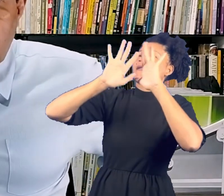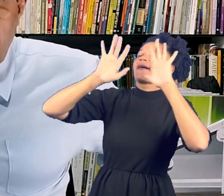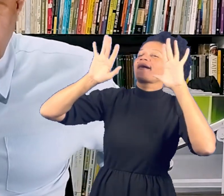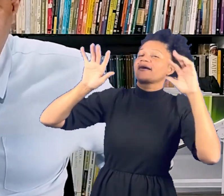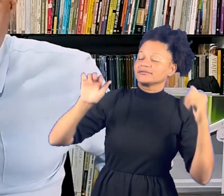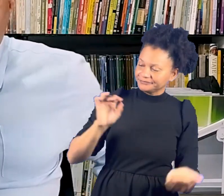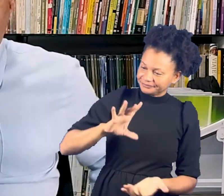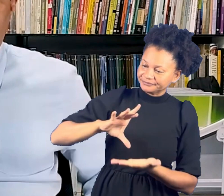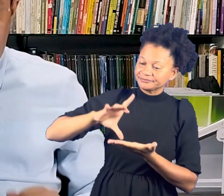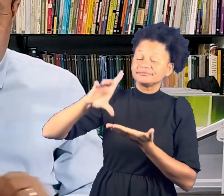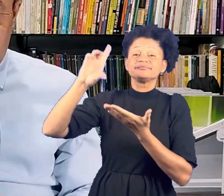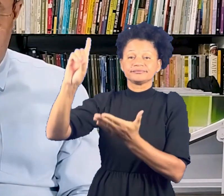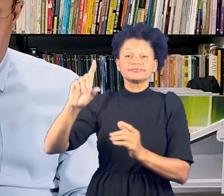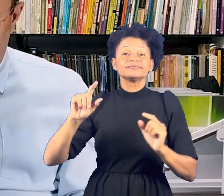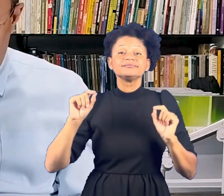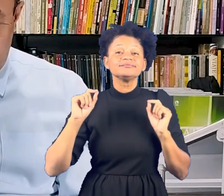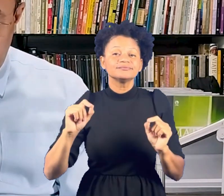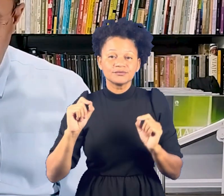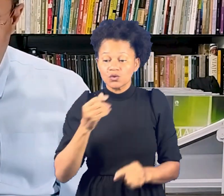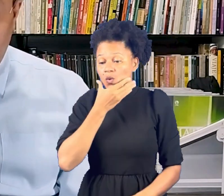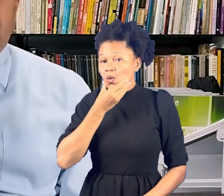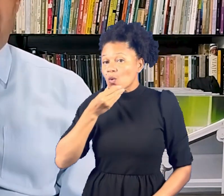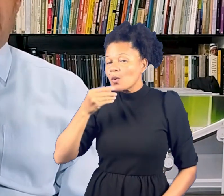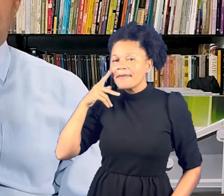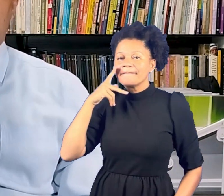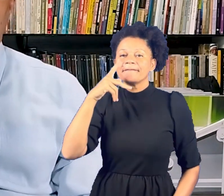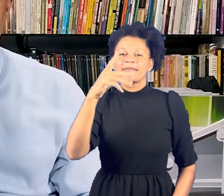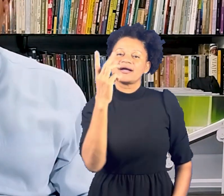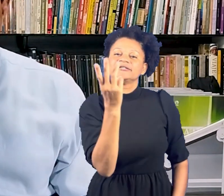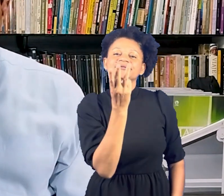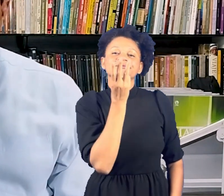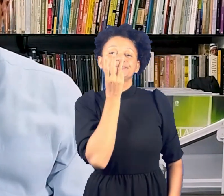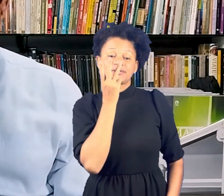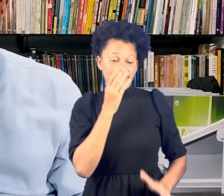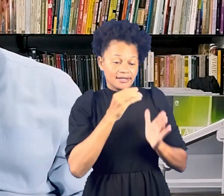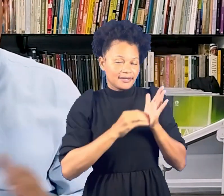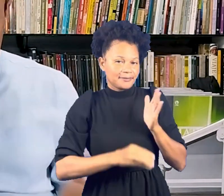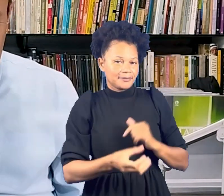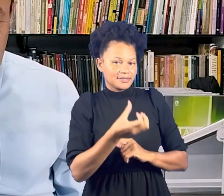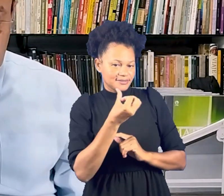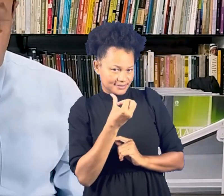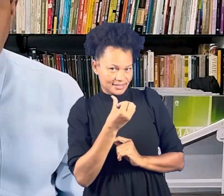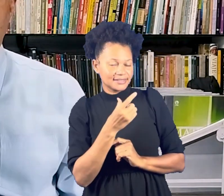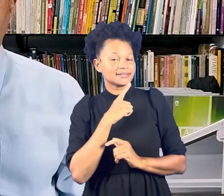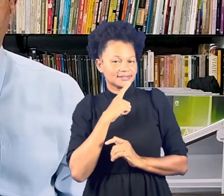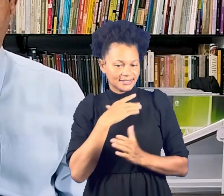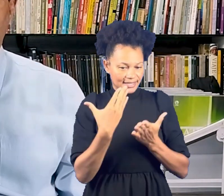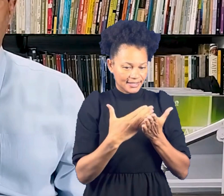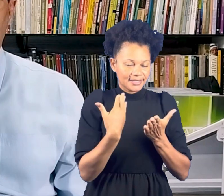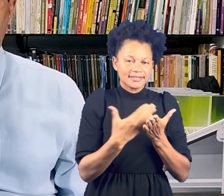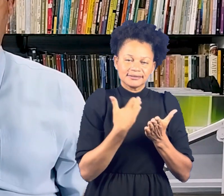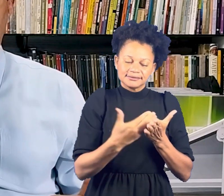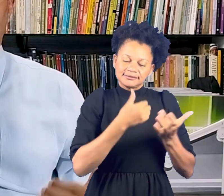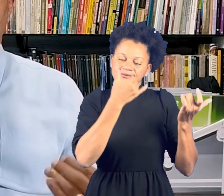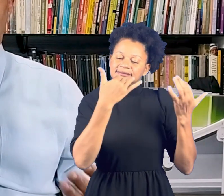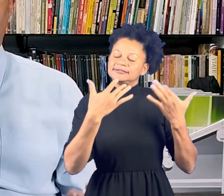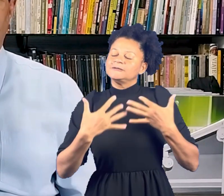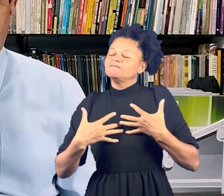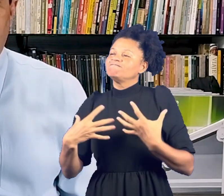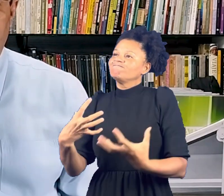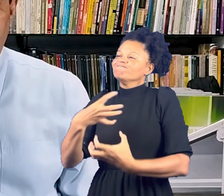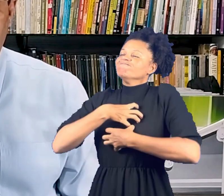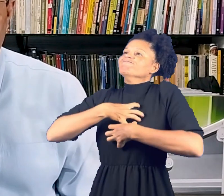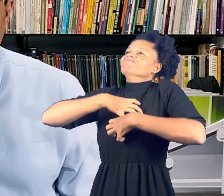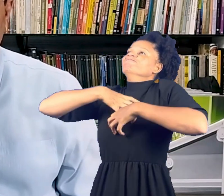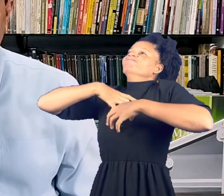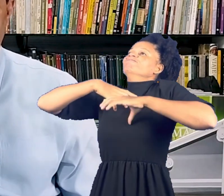de Deus, do grande profeta Isaías, que no capítulo 6 do seu livro, ele tem um